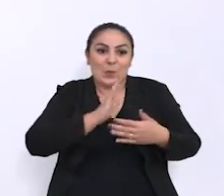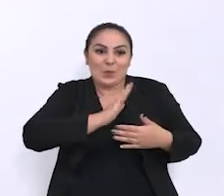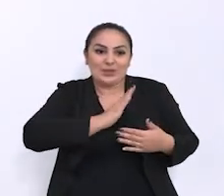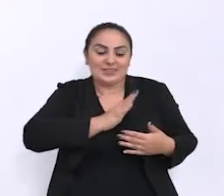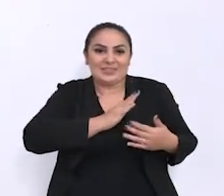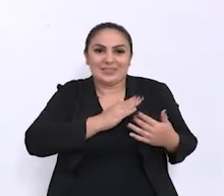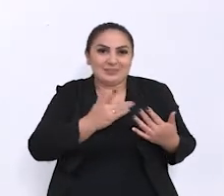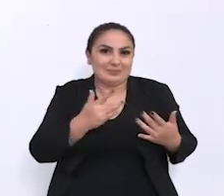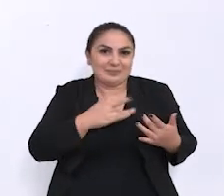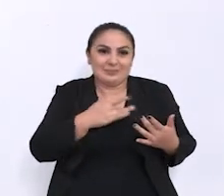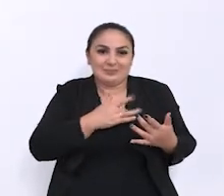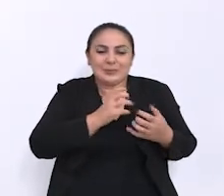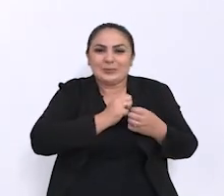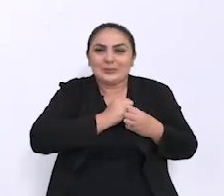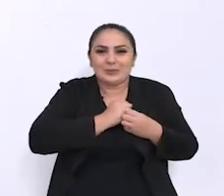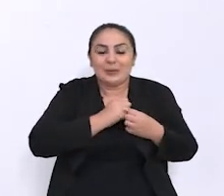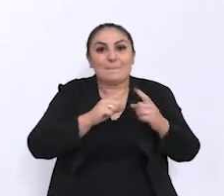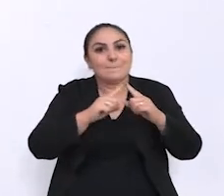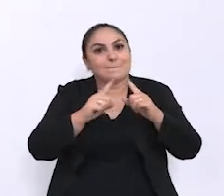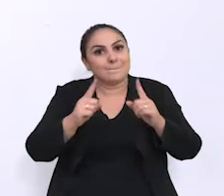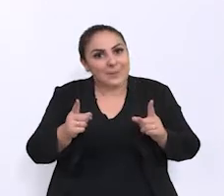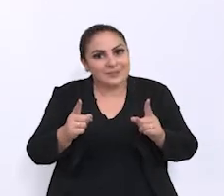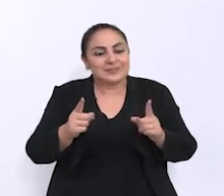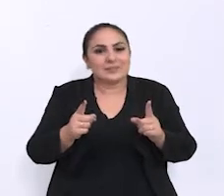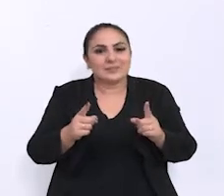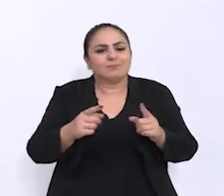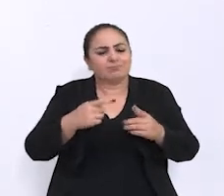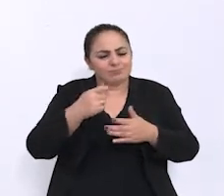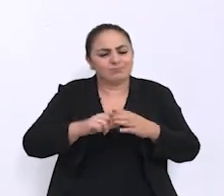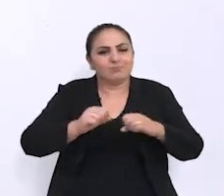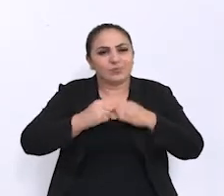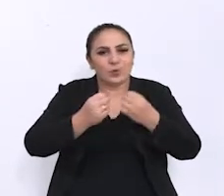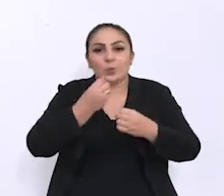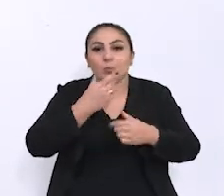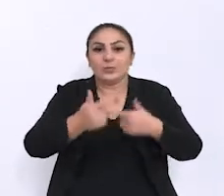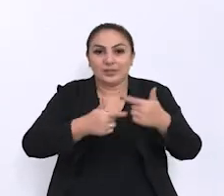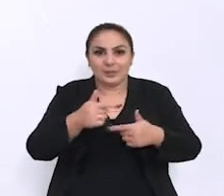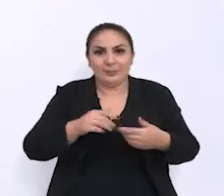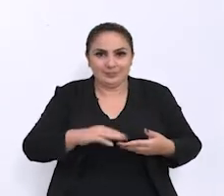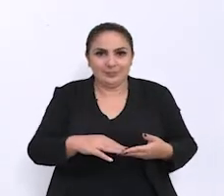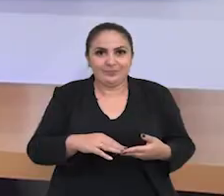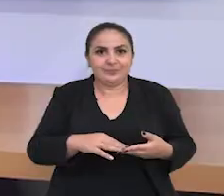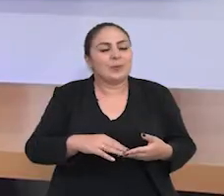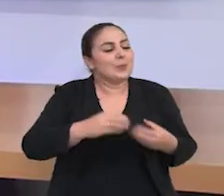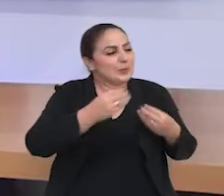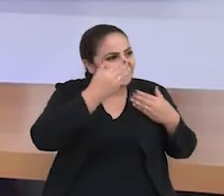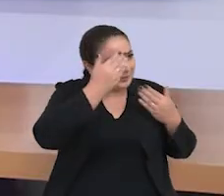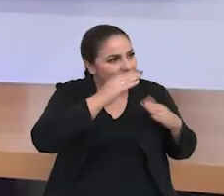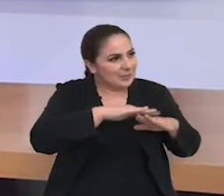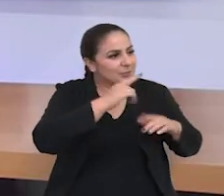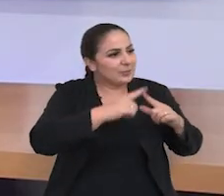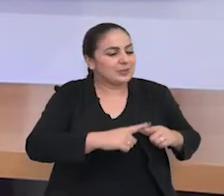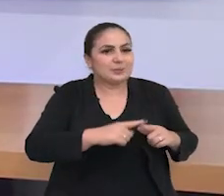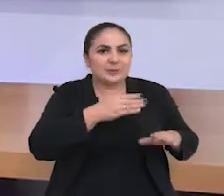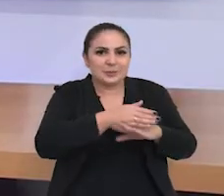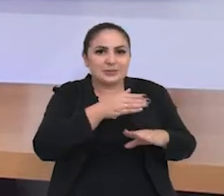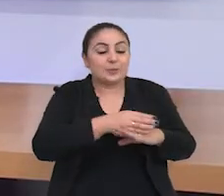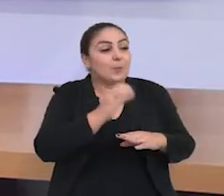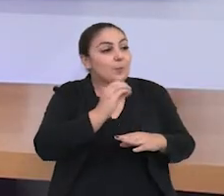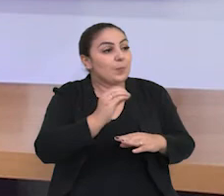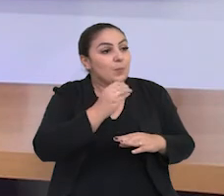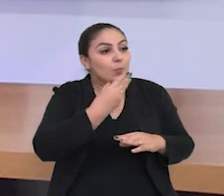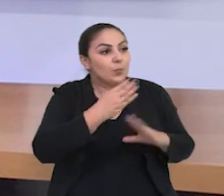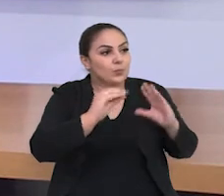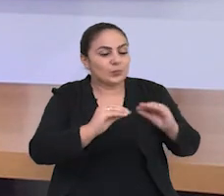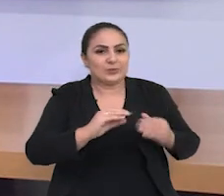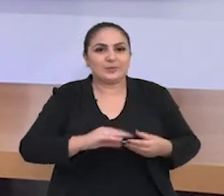com o coração apertado, mas firme e forte para fazer um bom trabalho. Obrigada mais uma vez pela participação. Uma